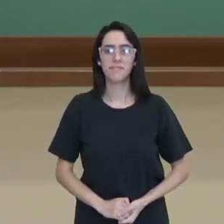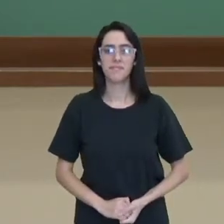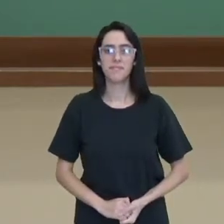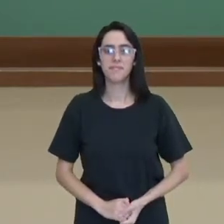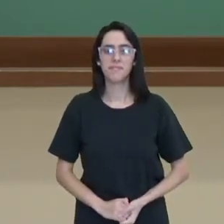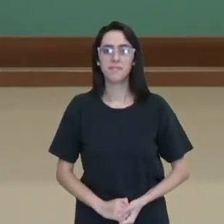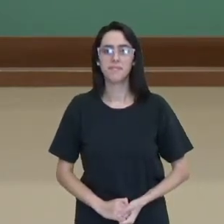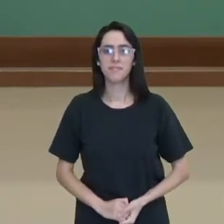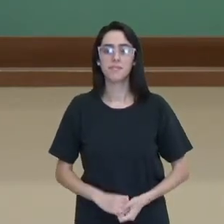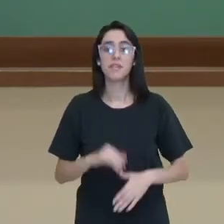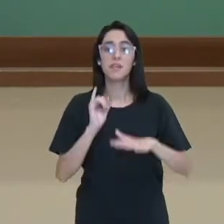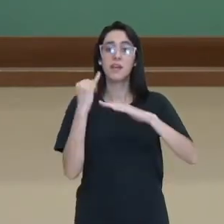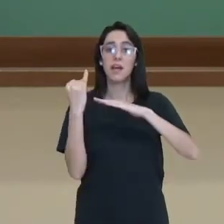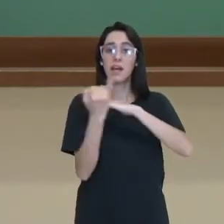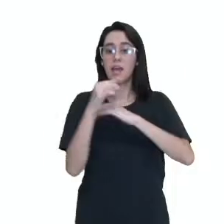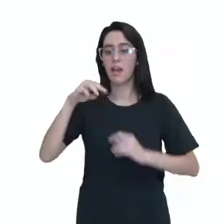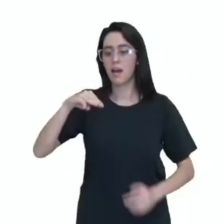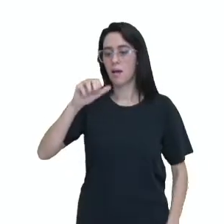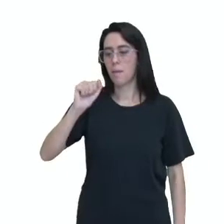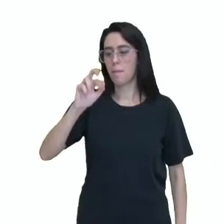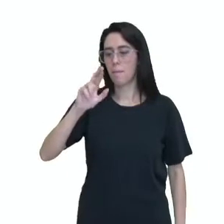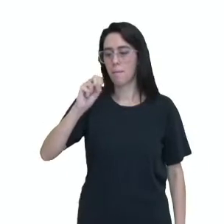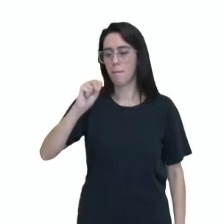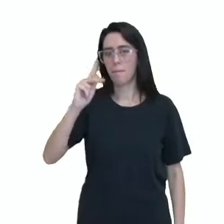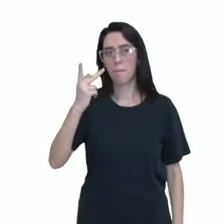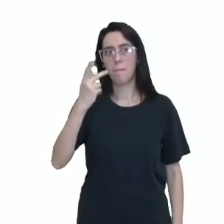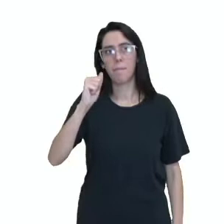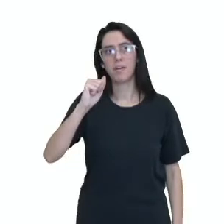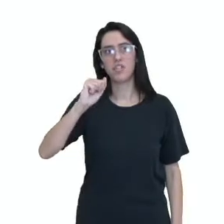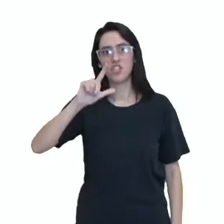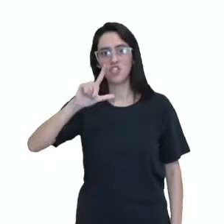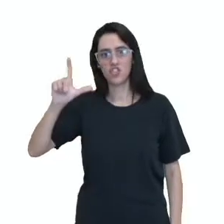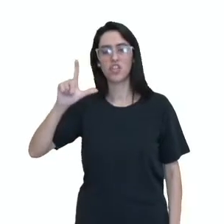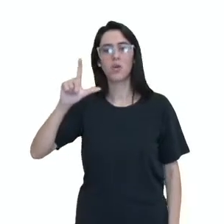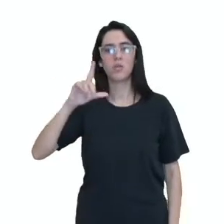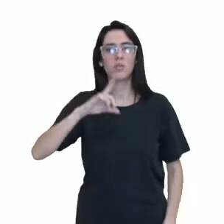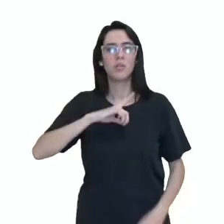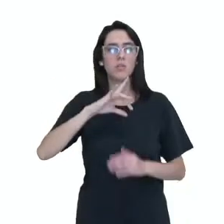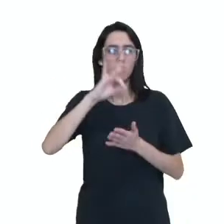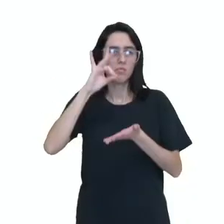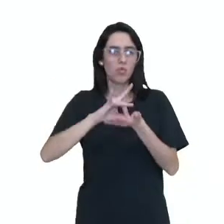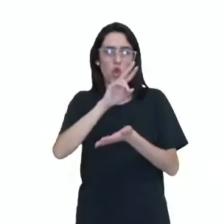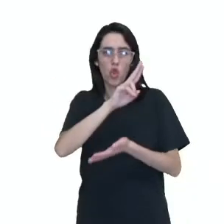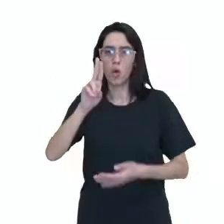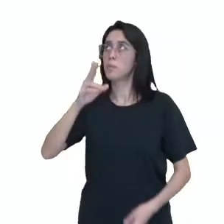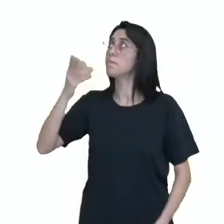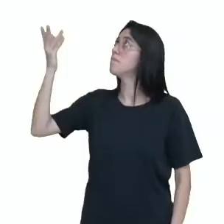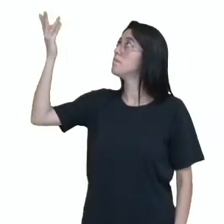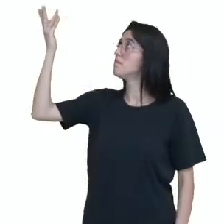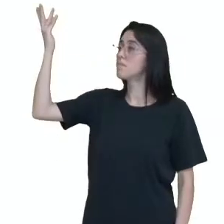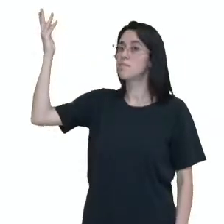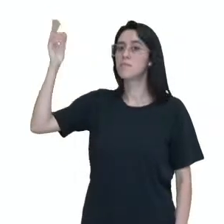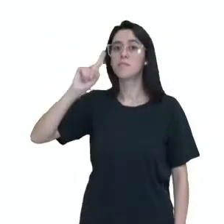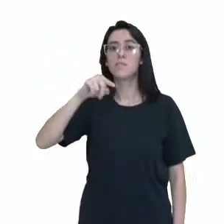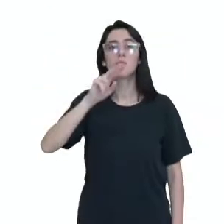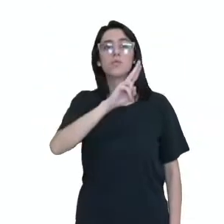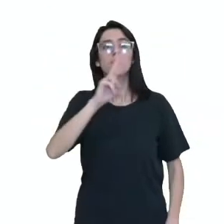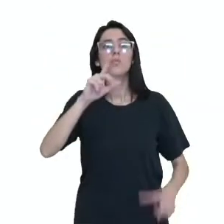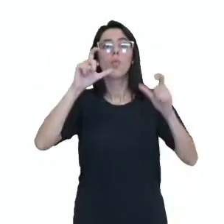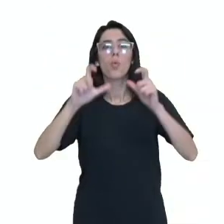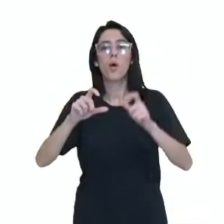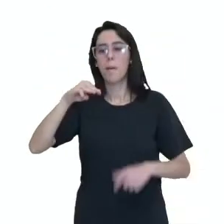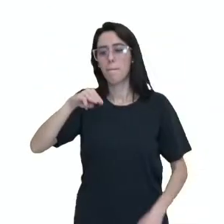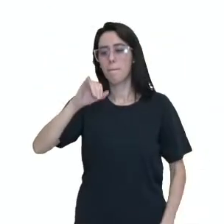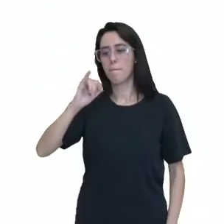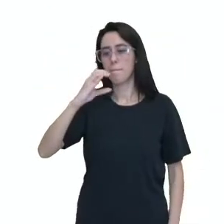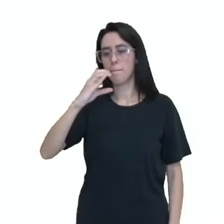Bem, e as Ilhas Marshall? As Ilhas Marshall, oficialmente República das Ilhas Marshall, são um país da Micronésia, pertencente